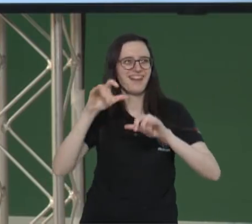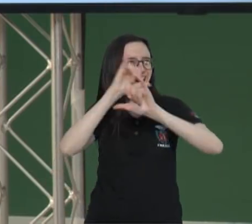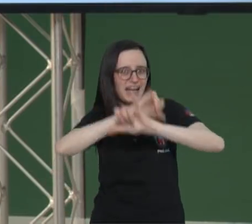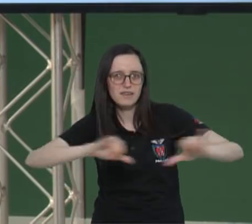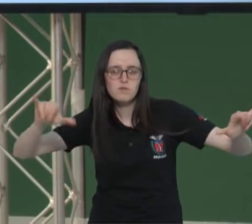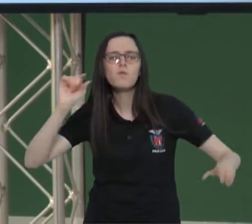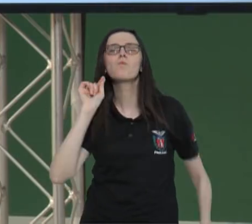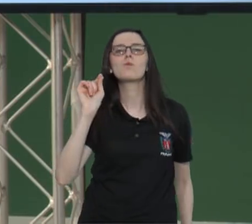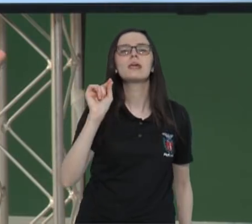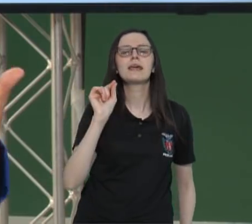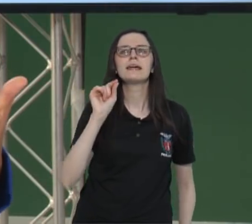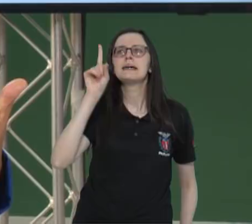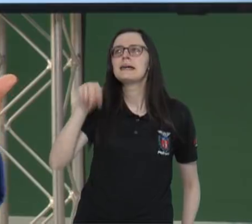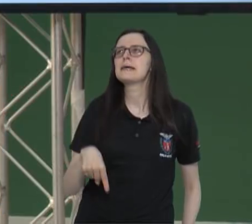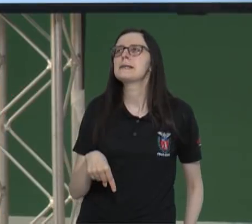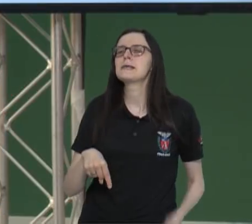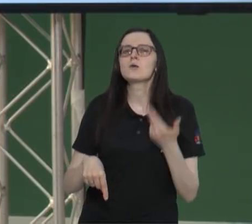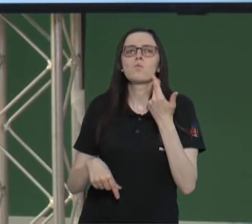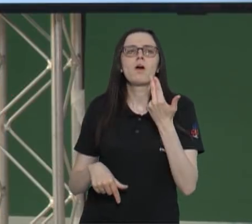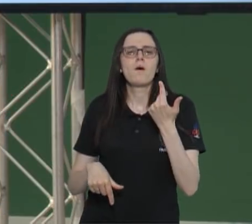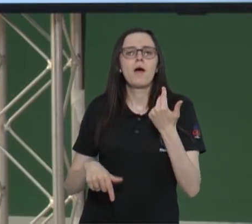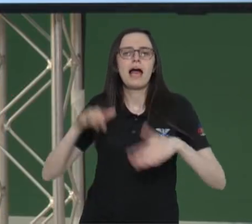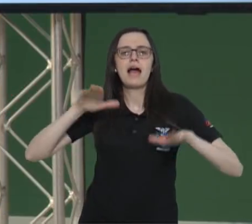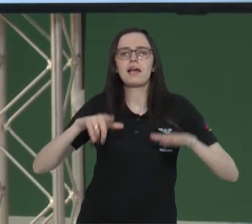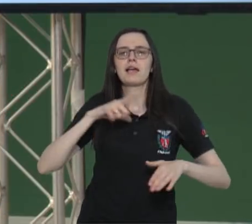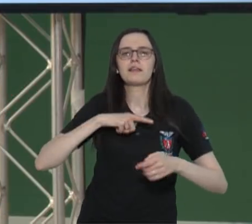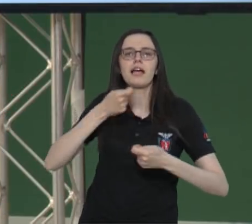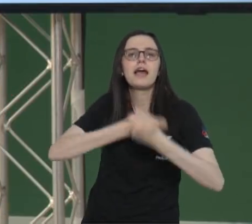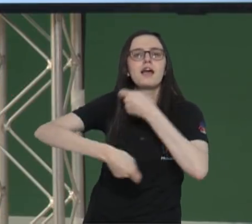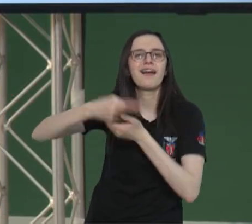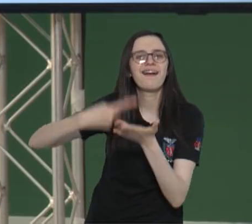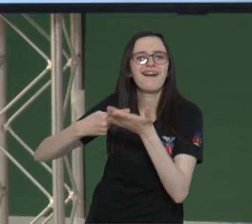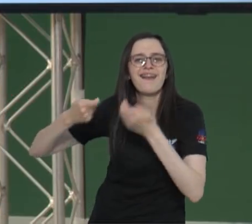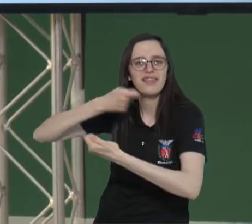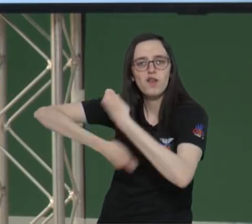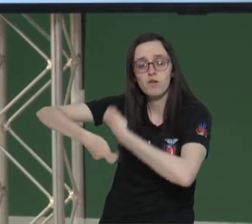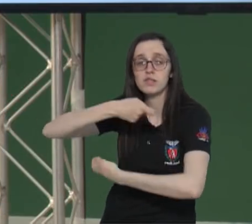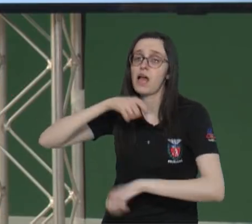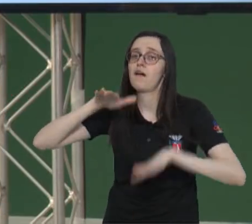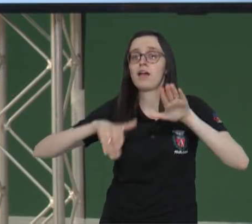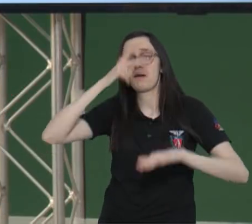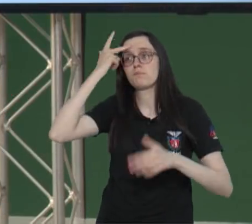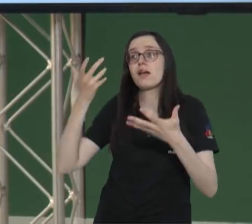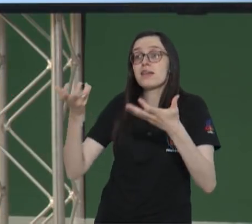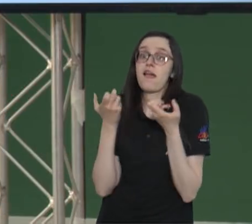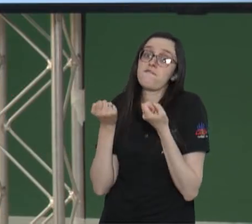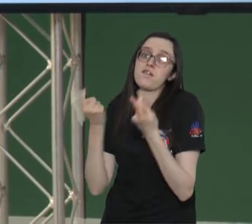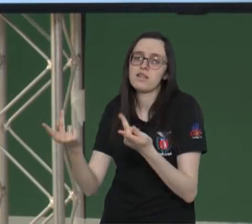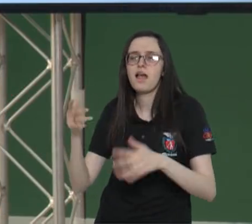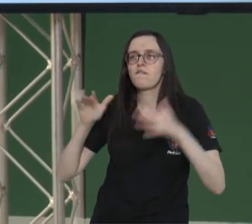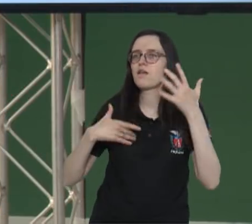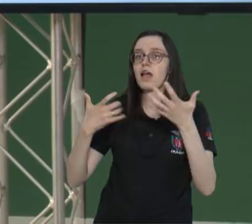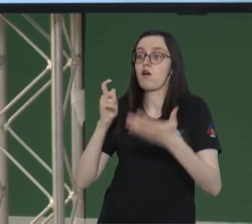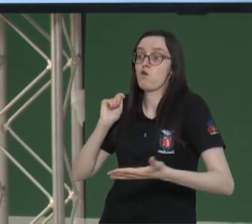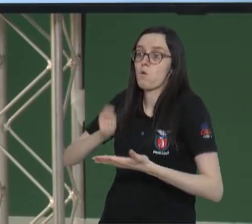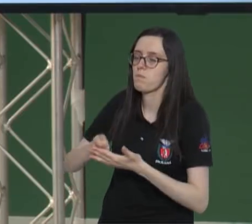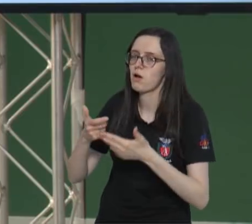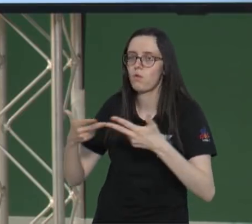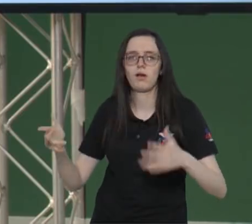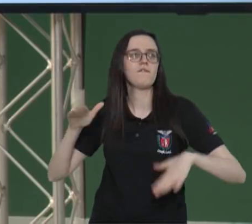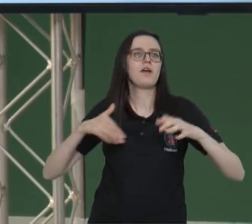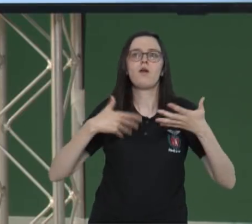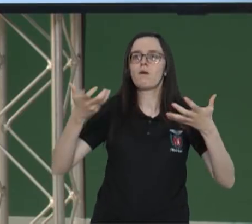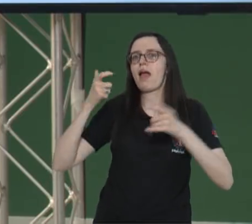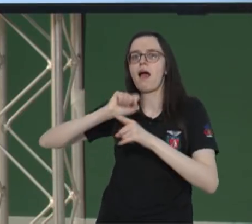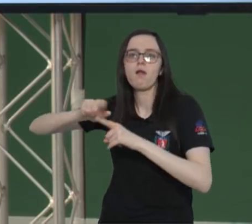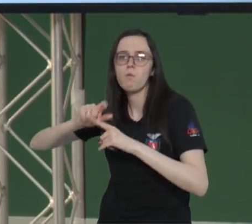eu disse, algum tipo de negociação. Ou a pessoa quer vender algo, ou a pessoa quer comprar algo, ou a pessoa